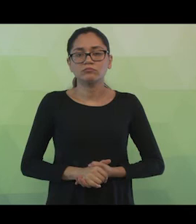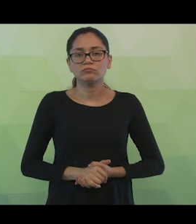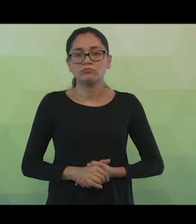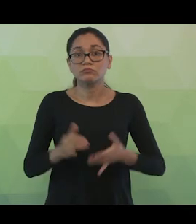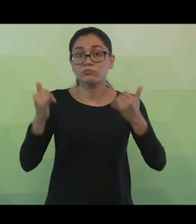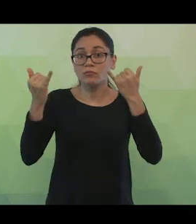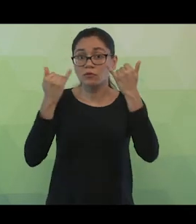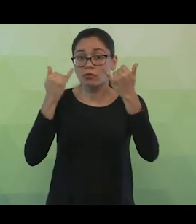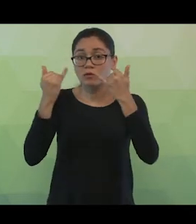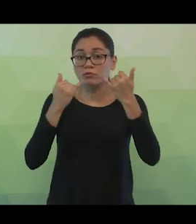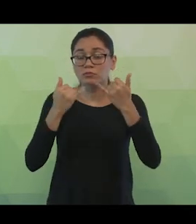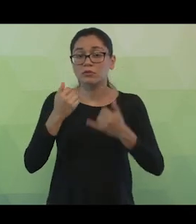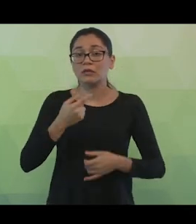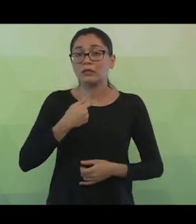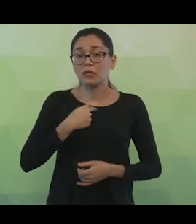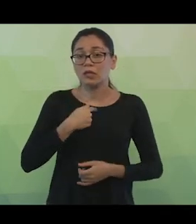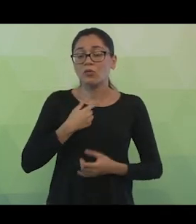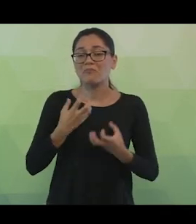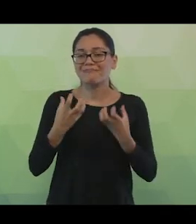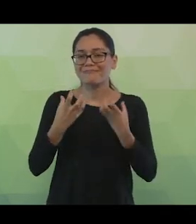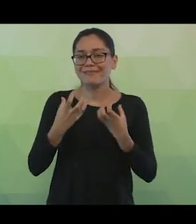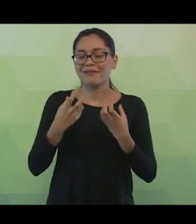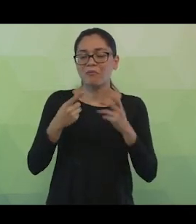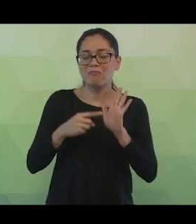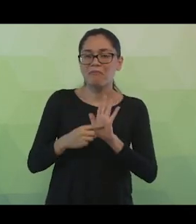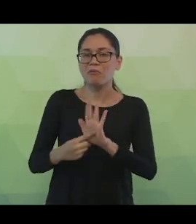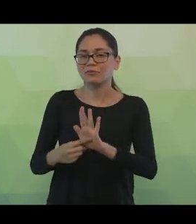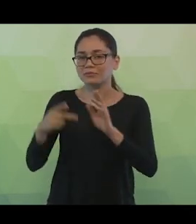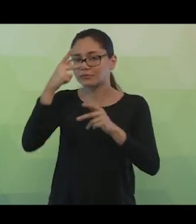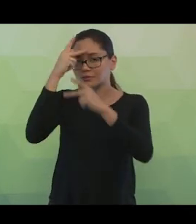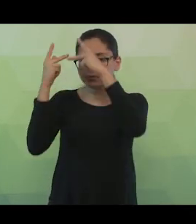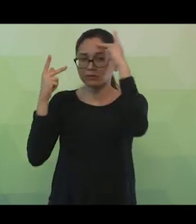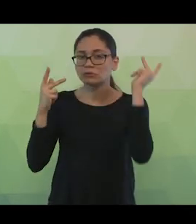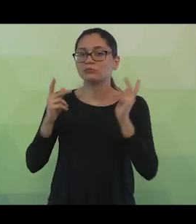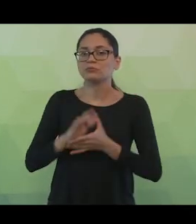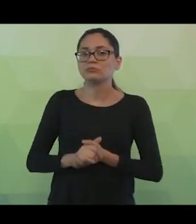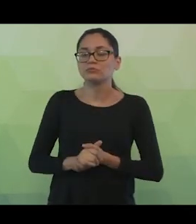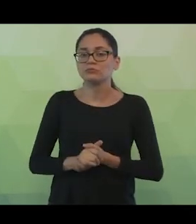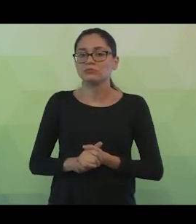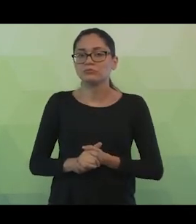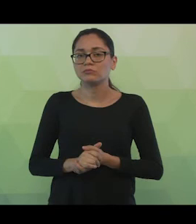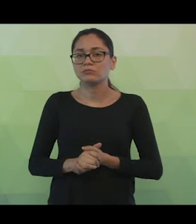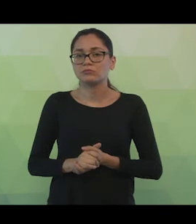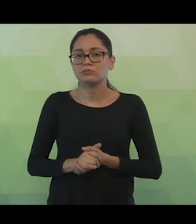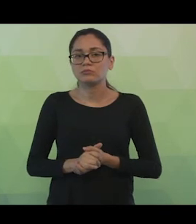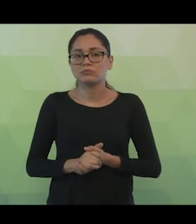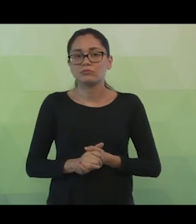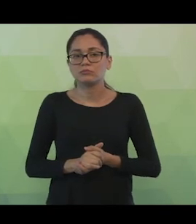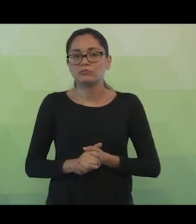a informação que eu quero passar para o usuário. Entre com o